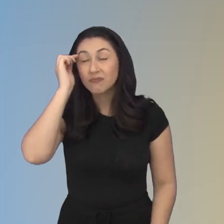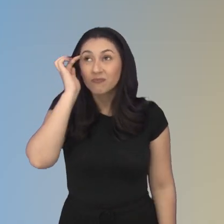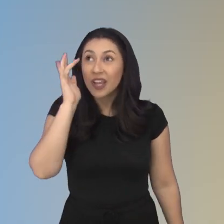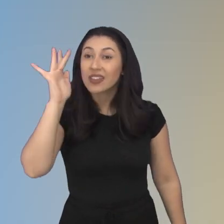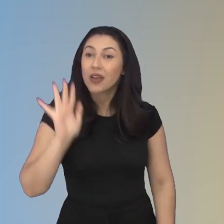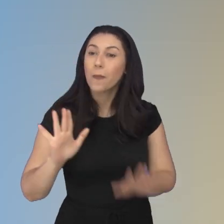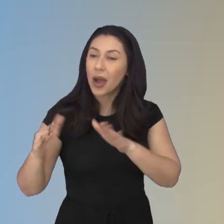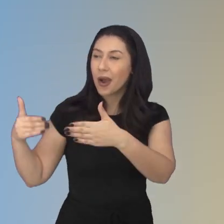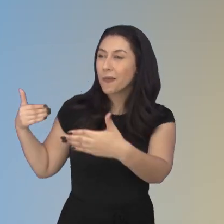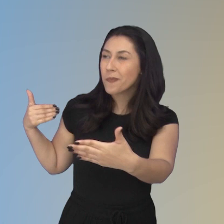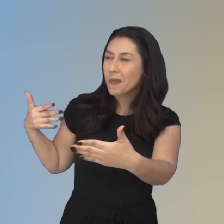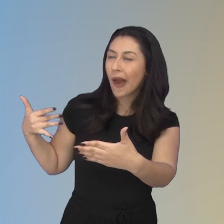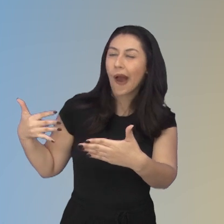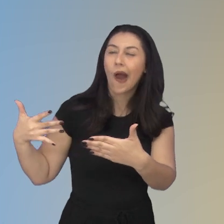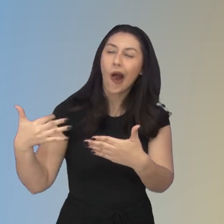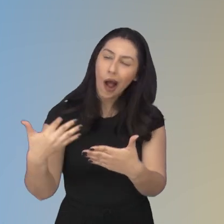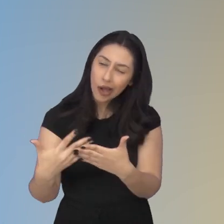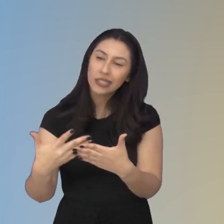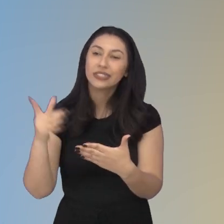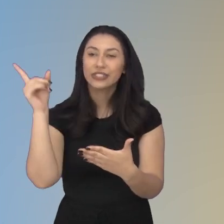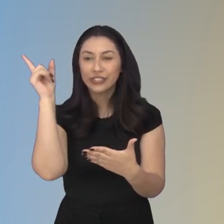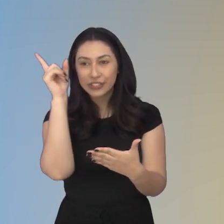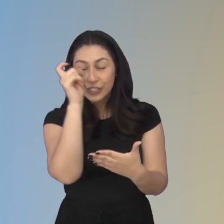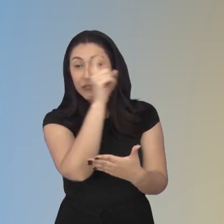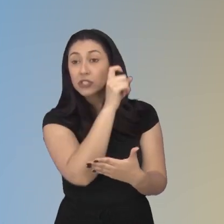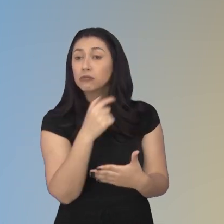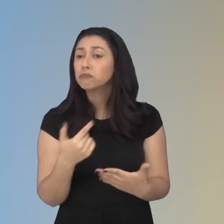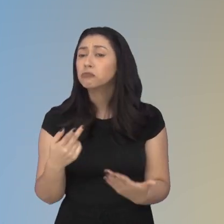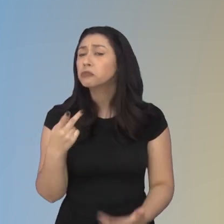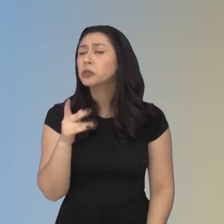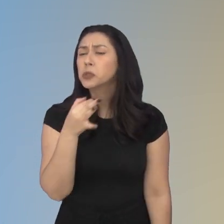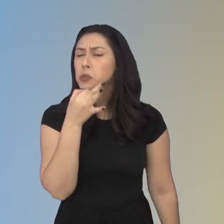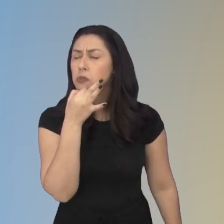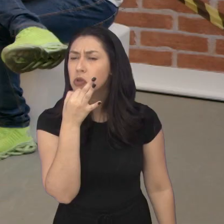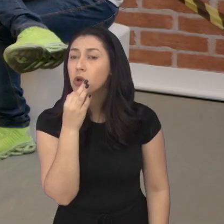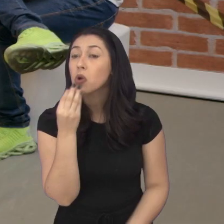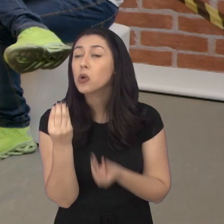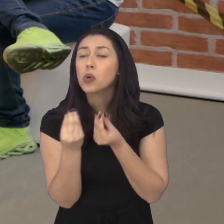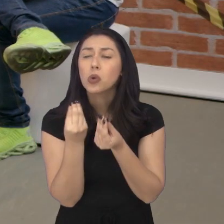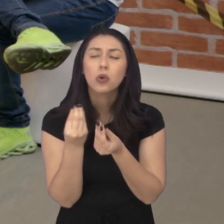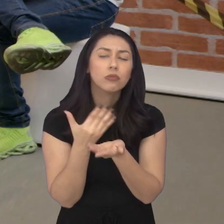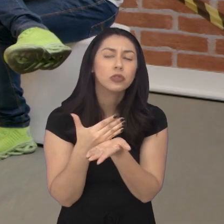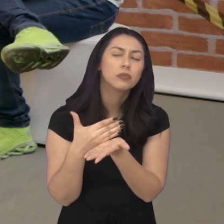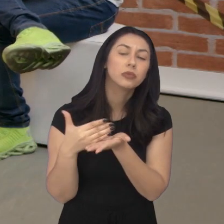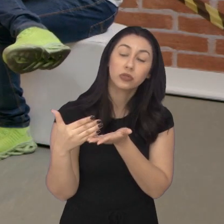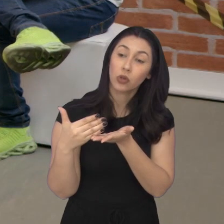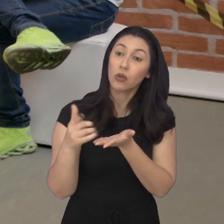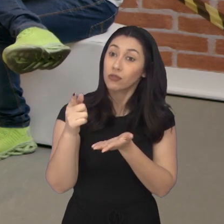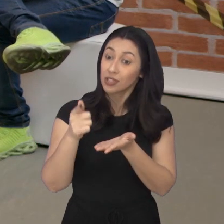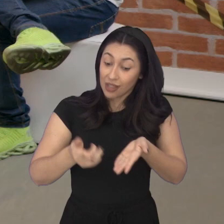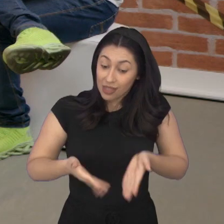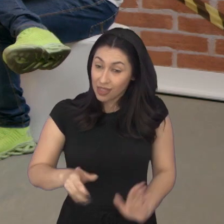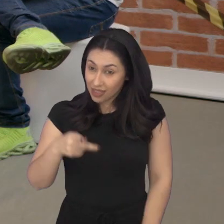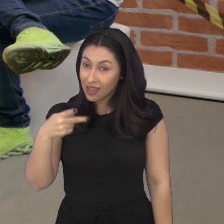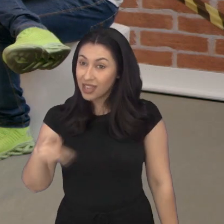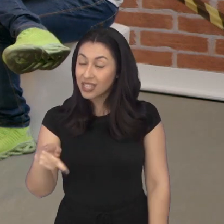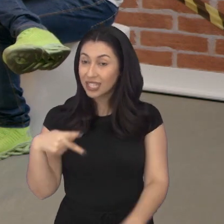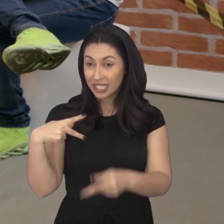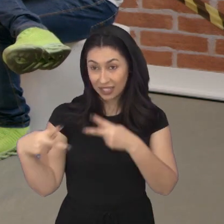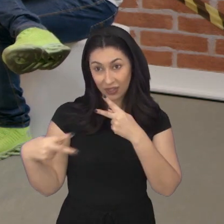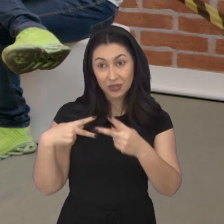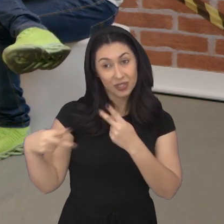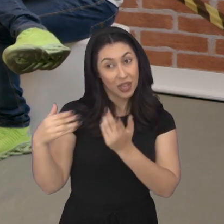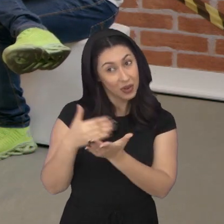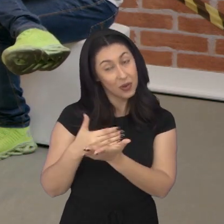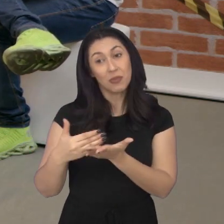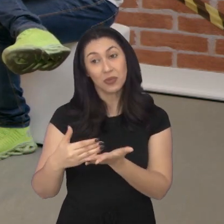caminho longo a ser percorrido, né? Quero saber de você, como é que nasceu tudo isso? Você é de São José, né? Sim, então,